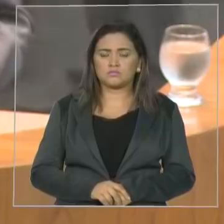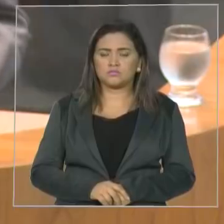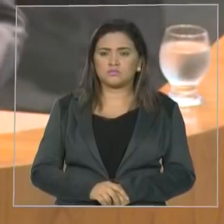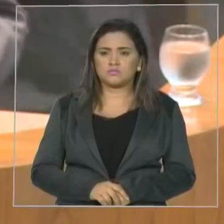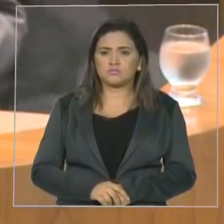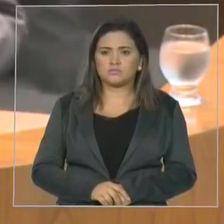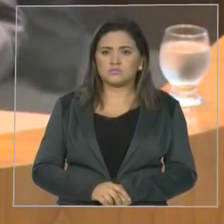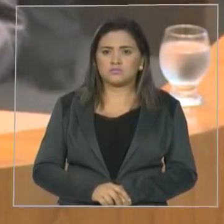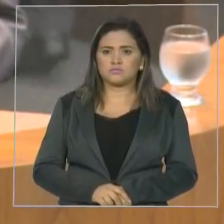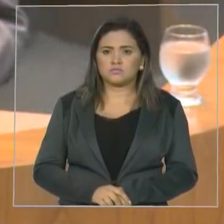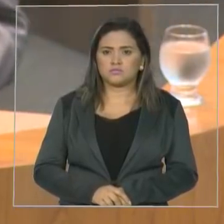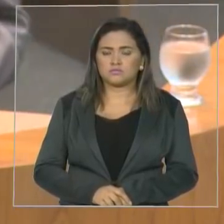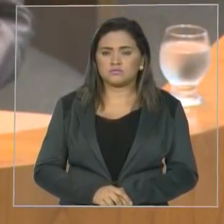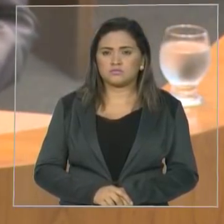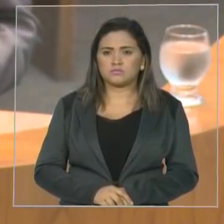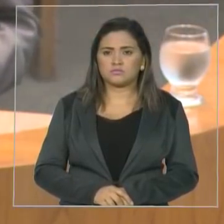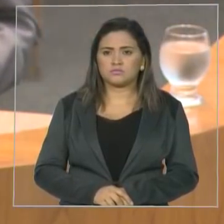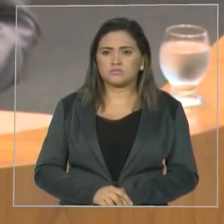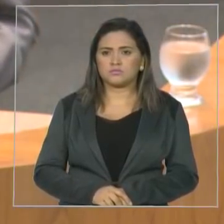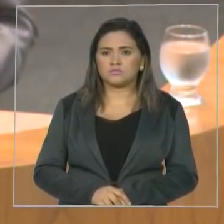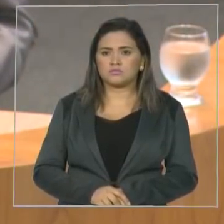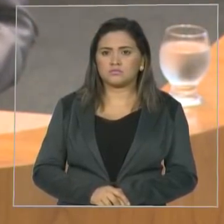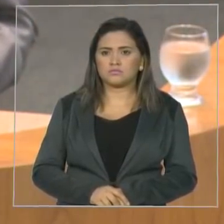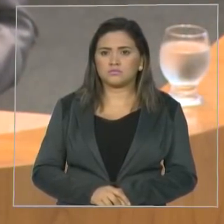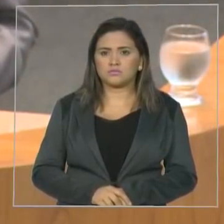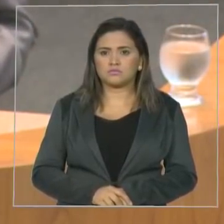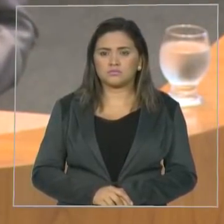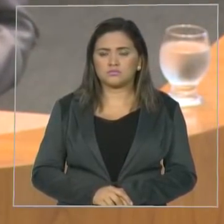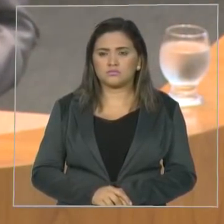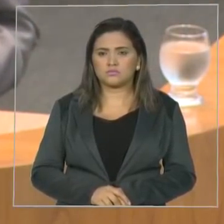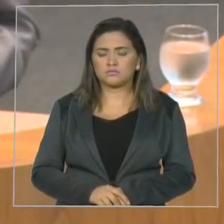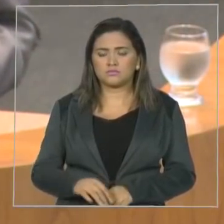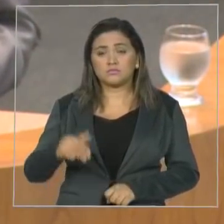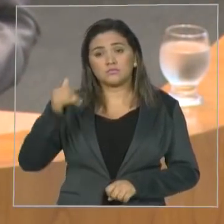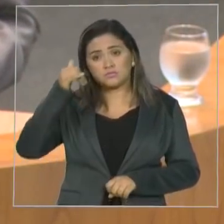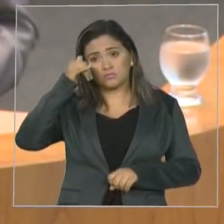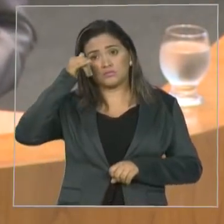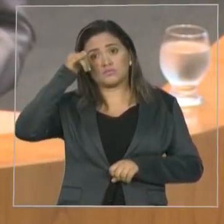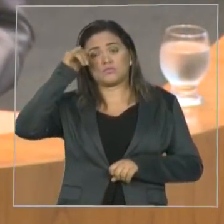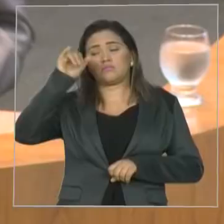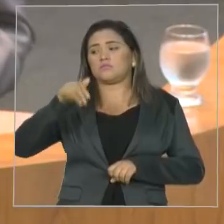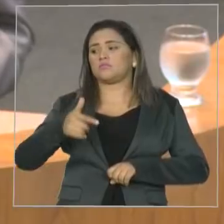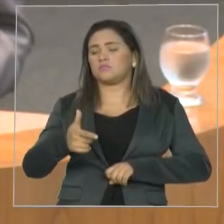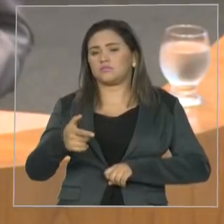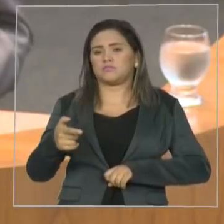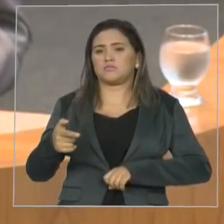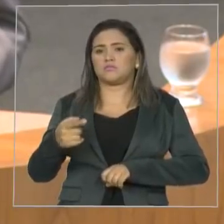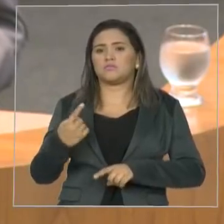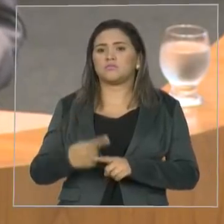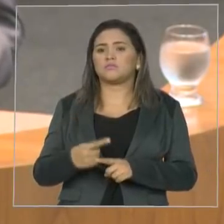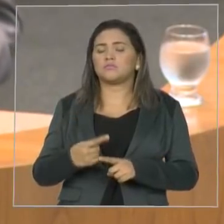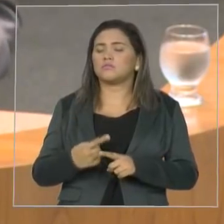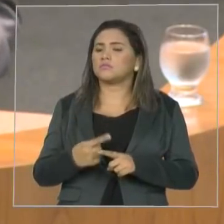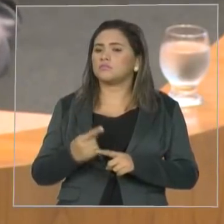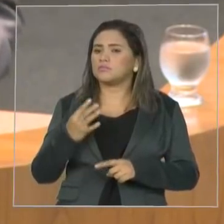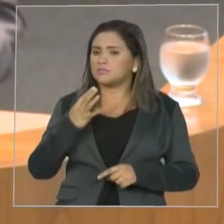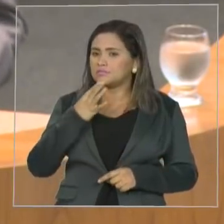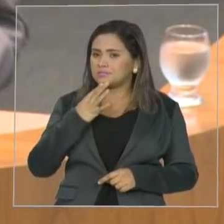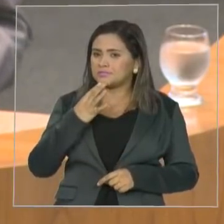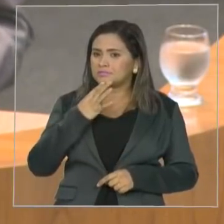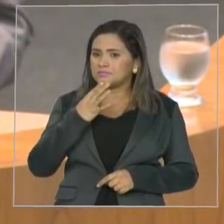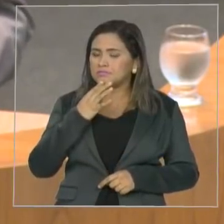honrosas polícias militares por princípio de emprego. As polícias civis